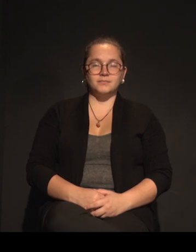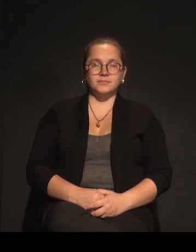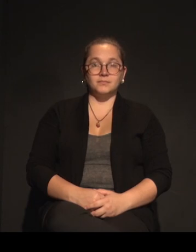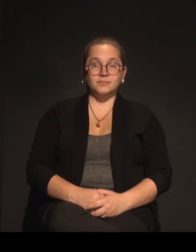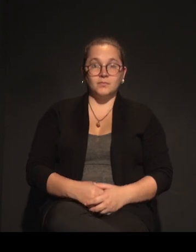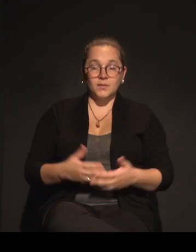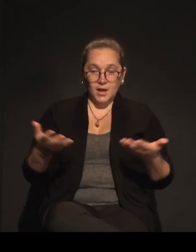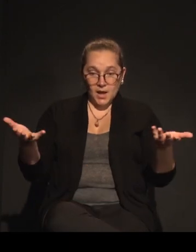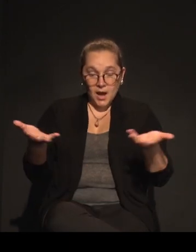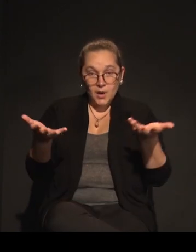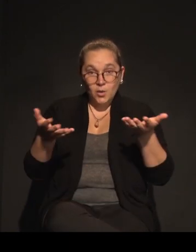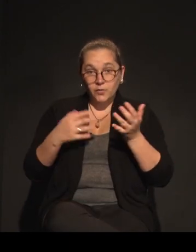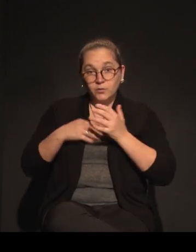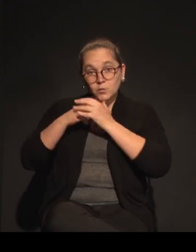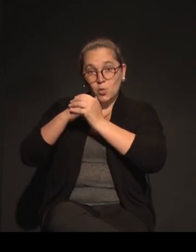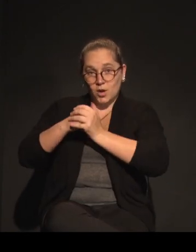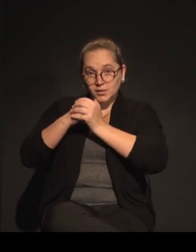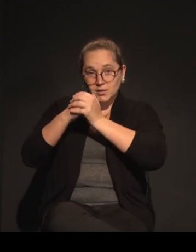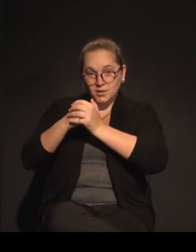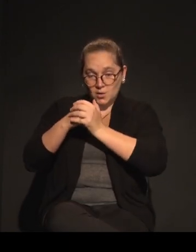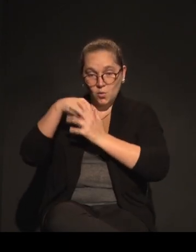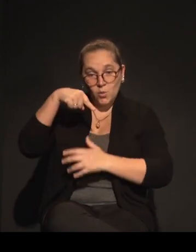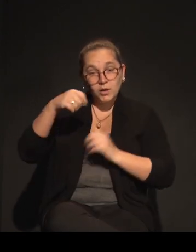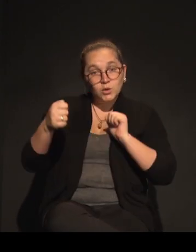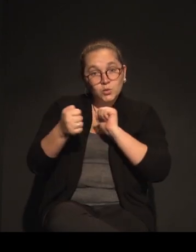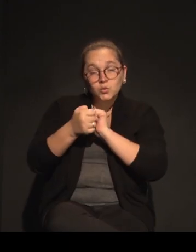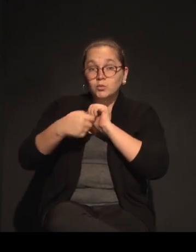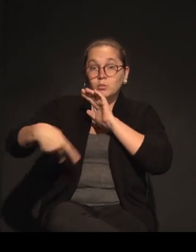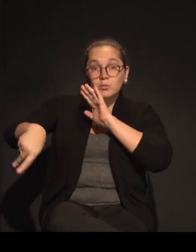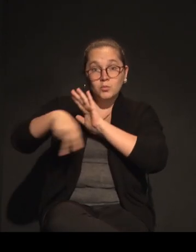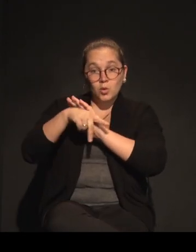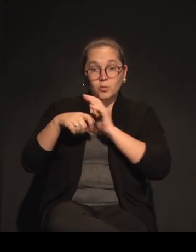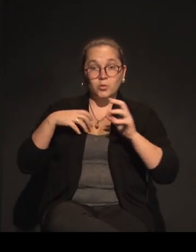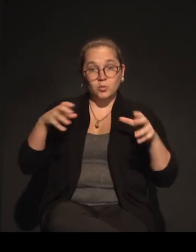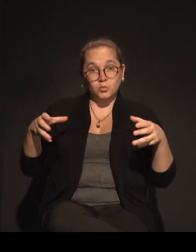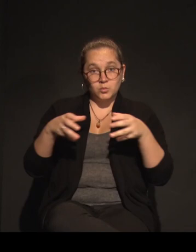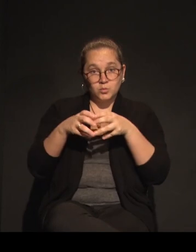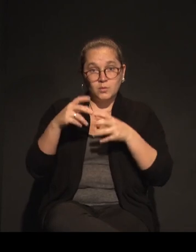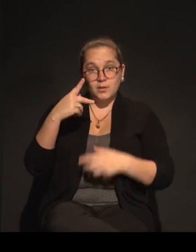fazer uma oração aqui também na do meu povo pataxó